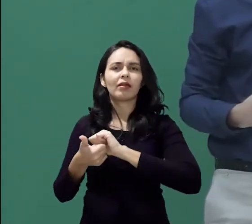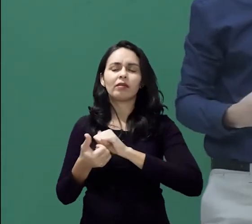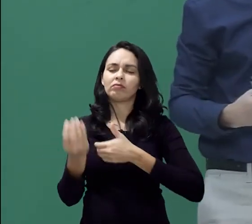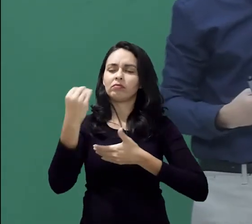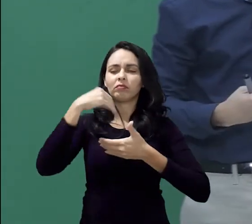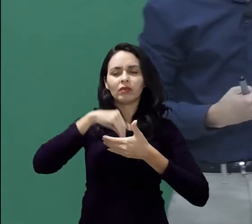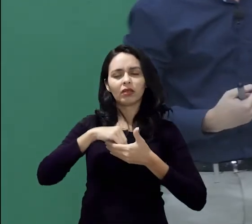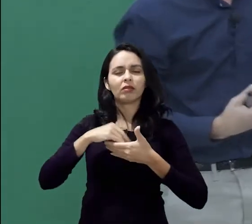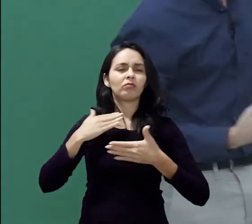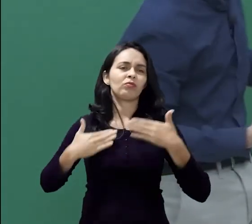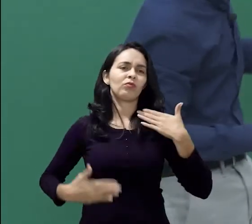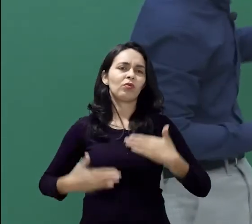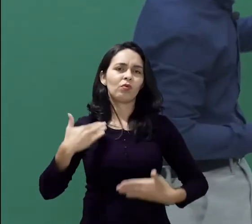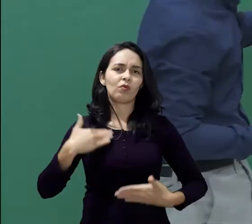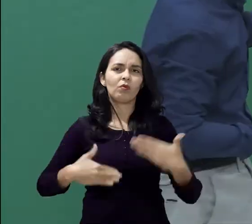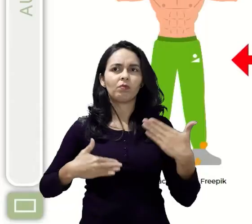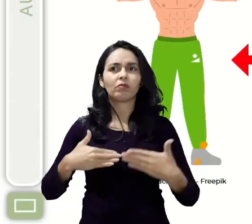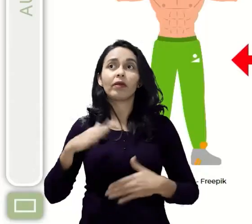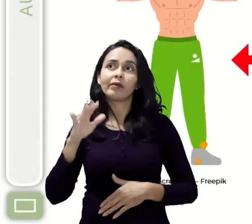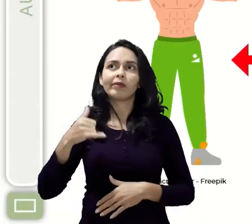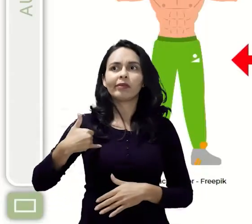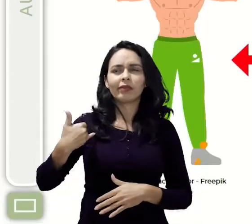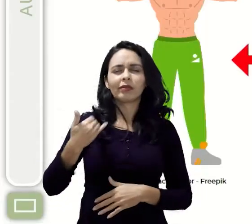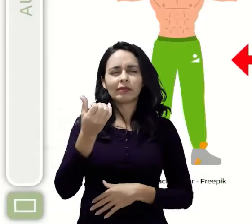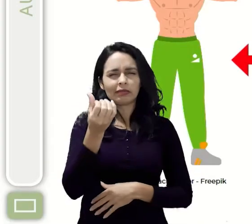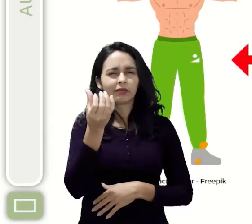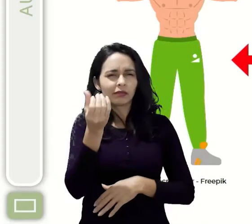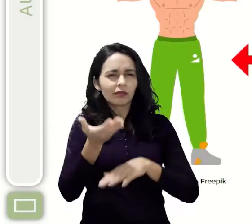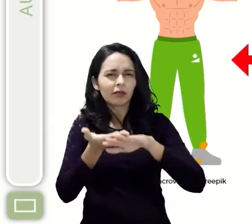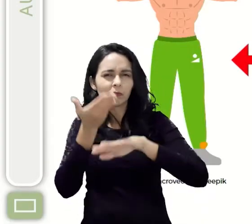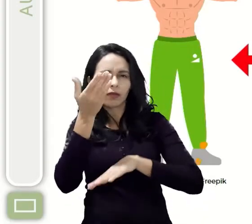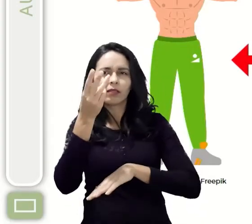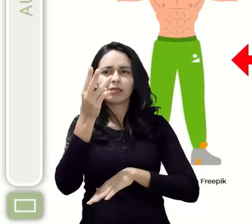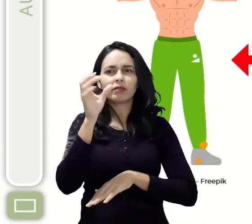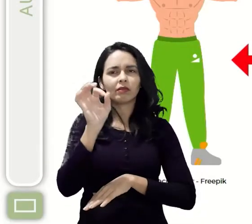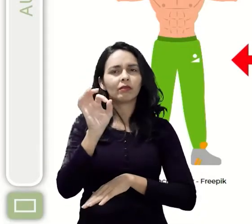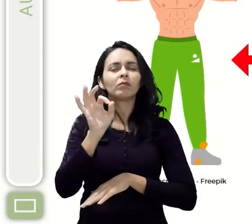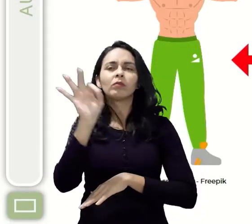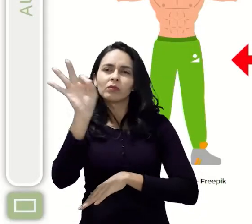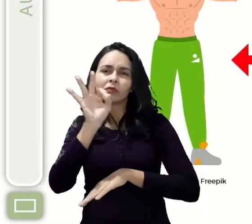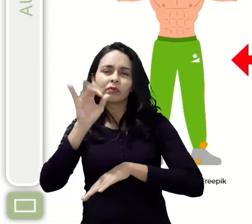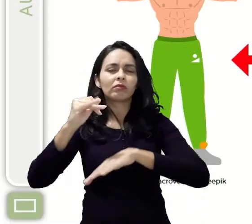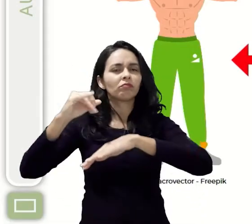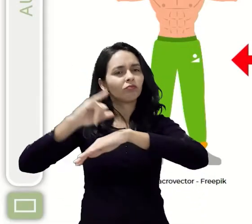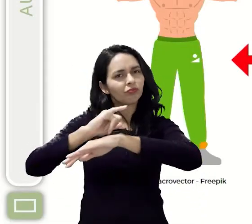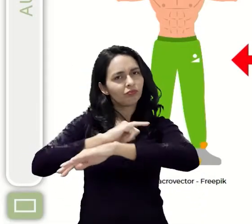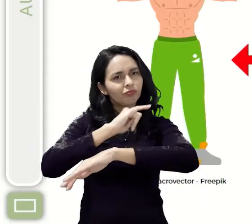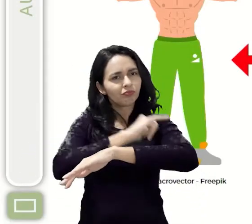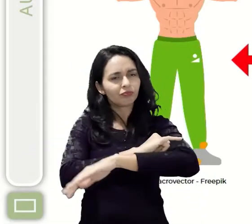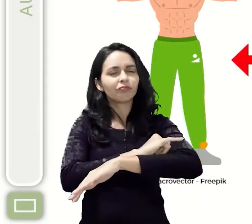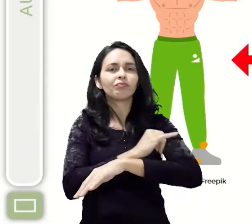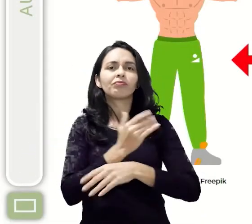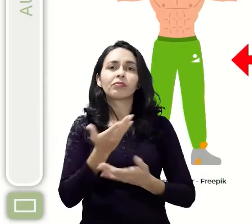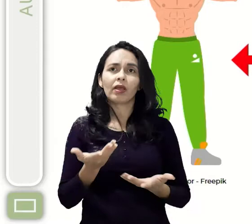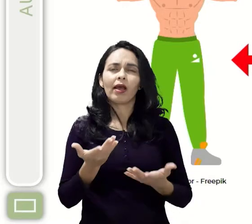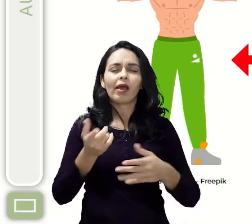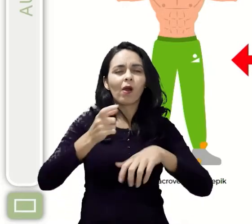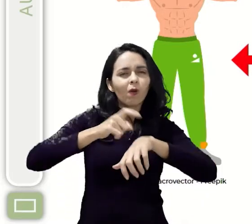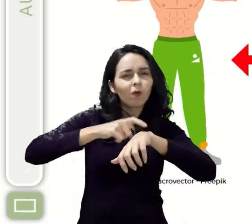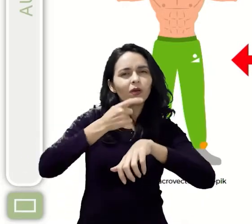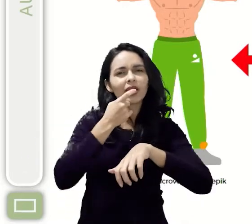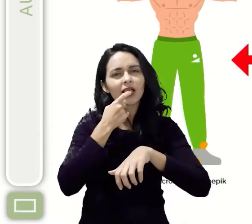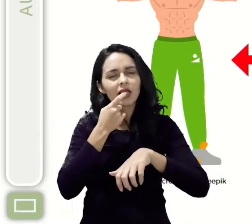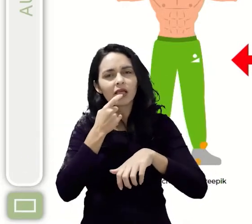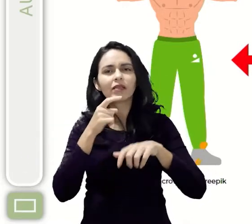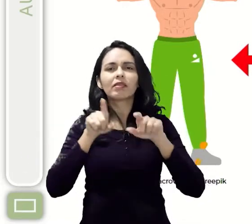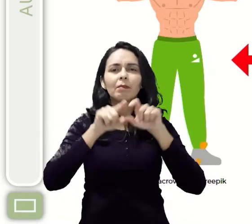fisiológicas aos 60 anos mais ou menos o indivíduo tem trinta por cento de gordura né então é só colocar o são de